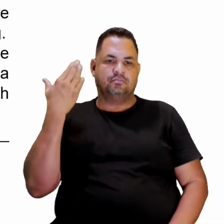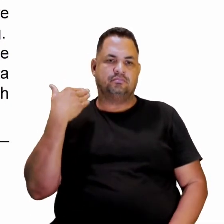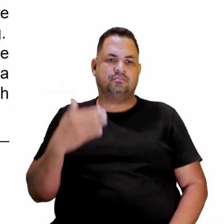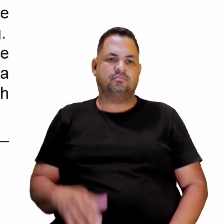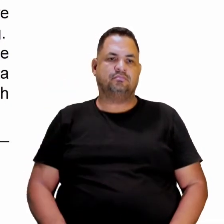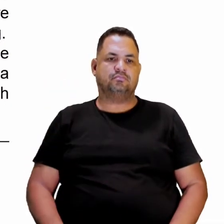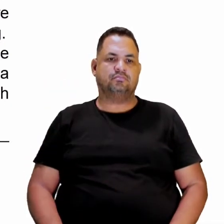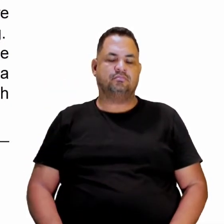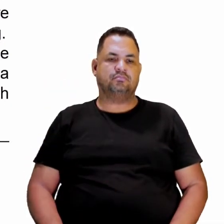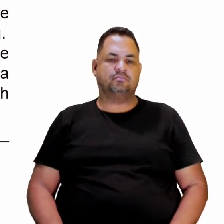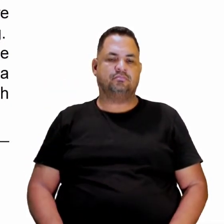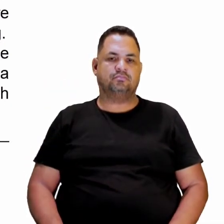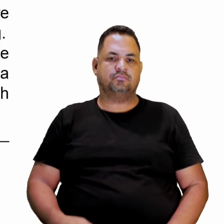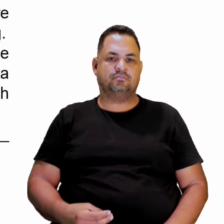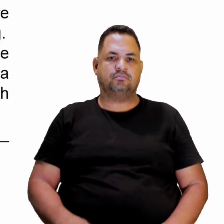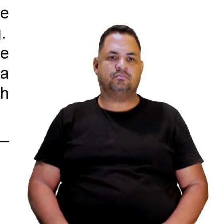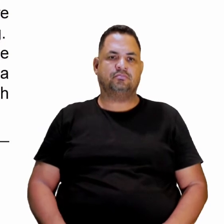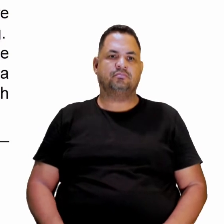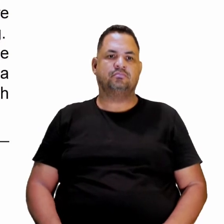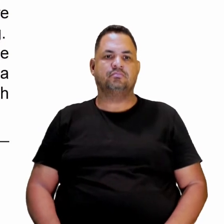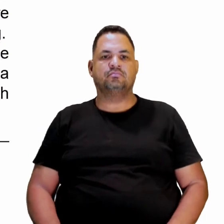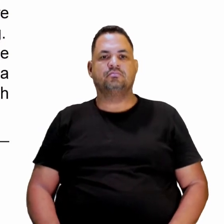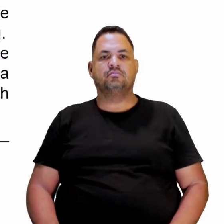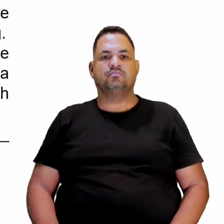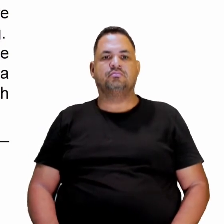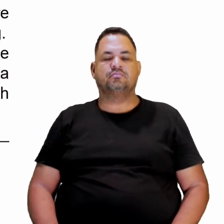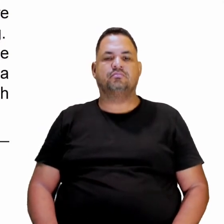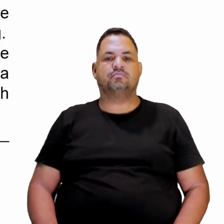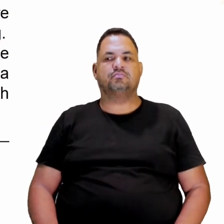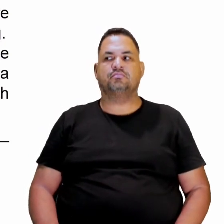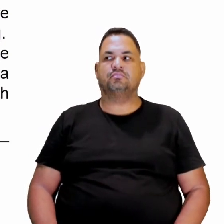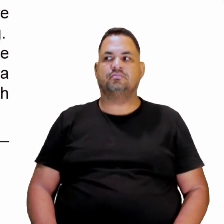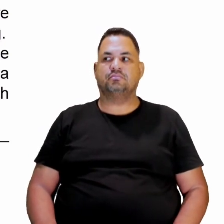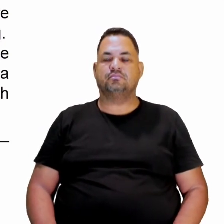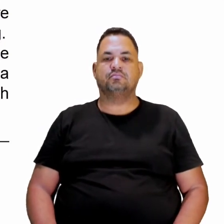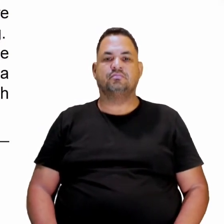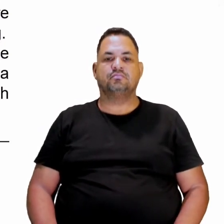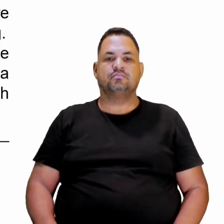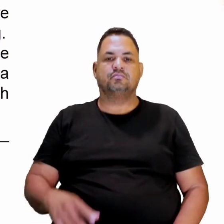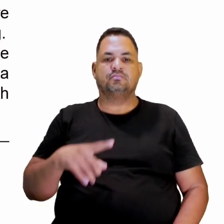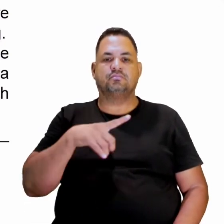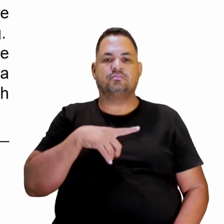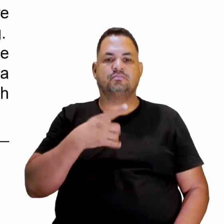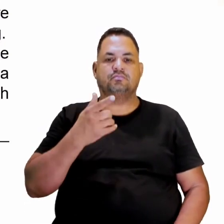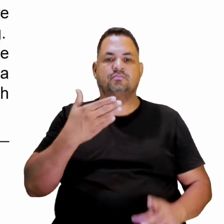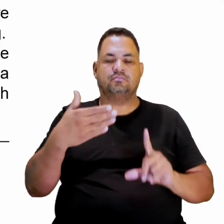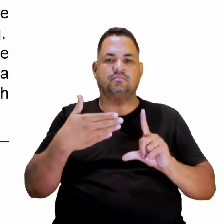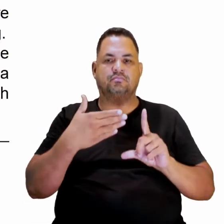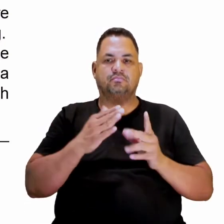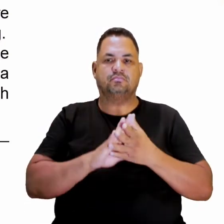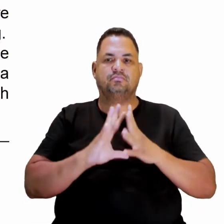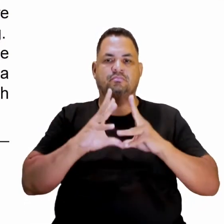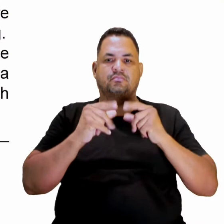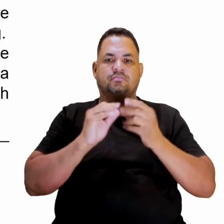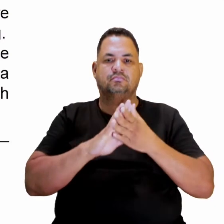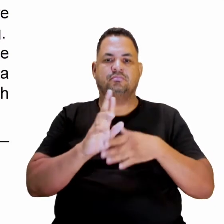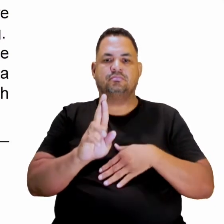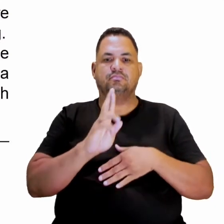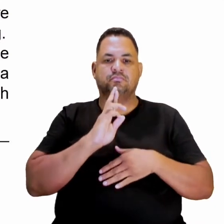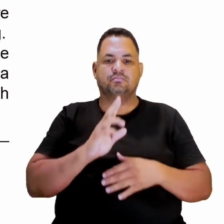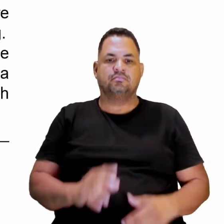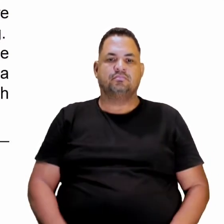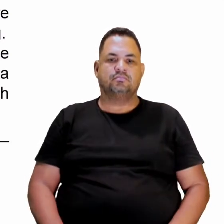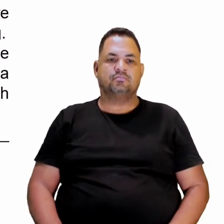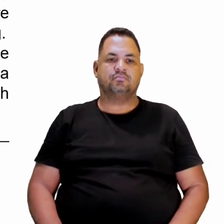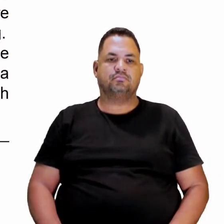tá? Present continuous, porque tá doido isso aí. Então, você vai colocar o passado. Eu tenho até uma outra slide lá que já está toda a resposta.